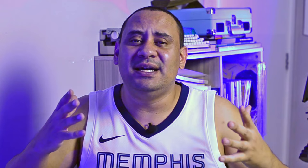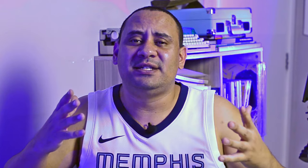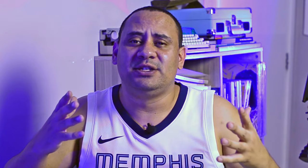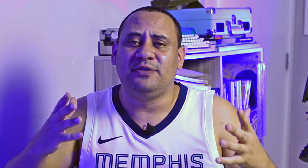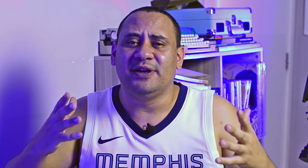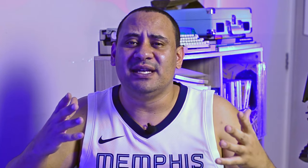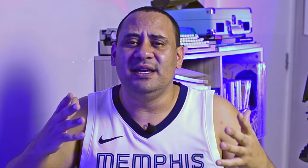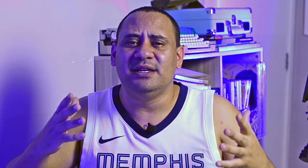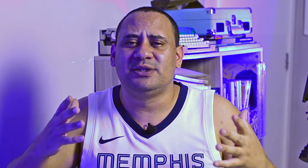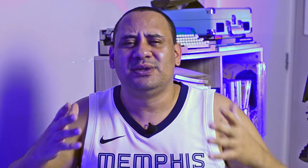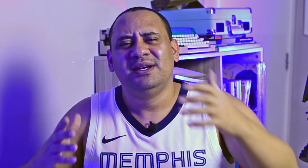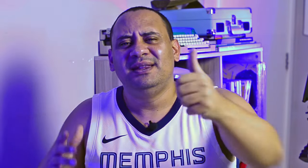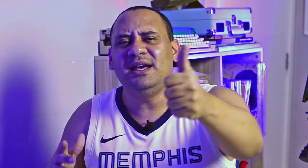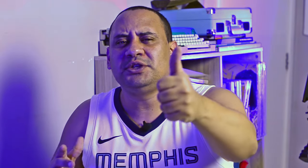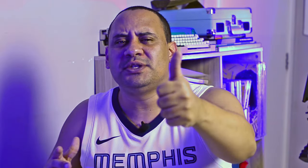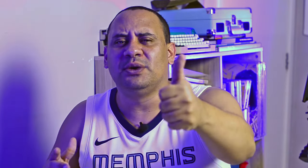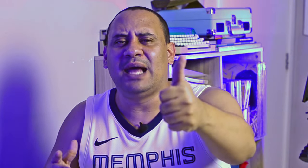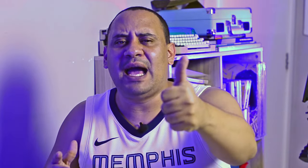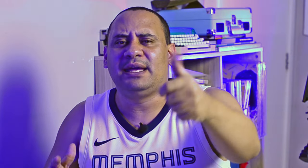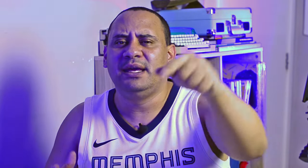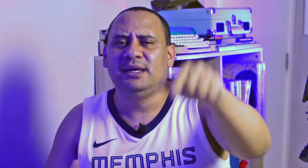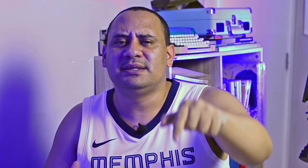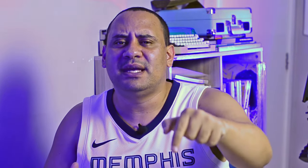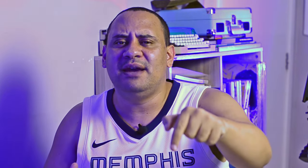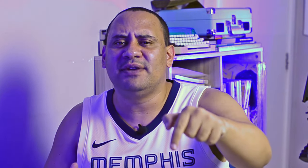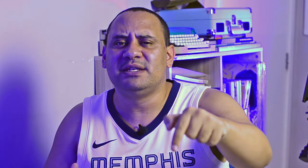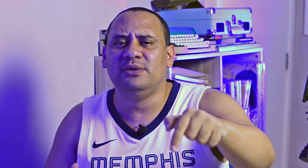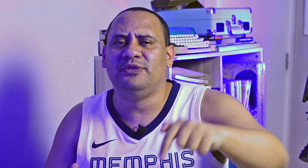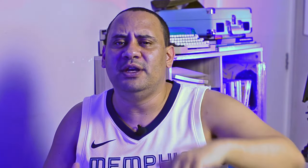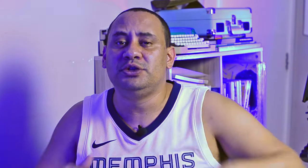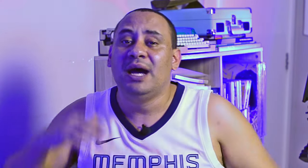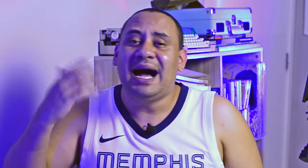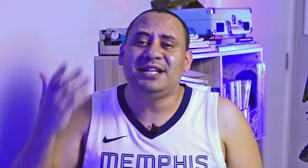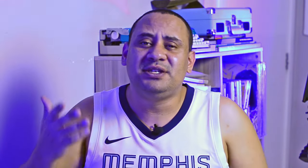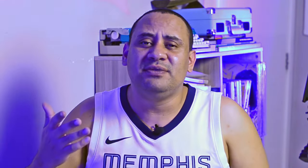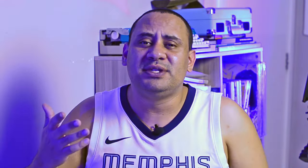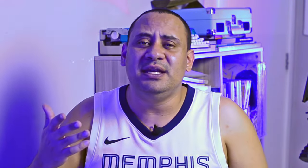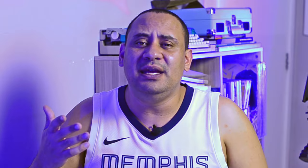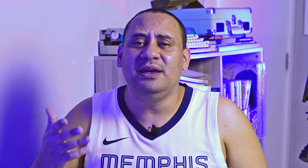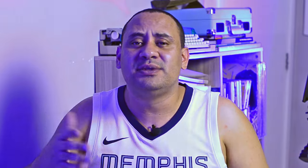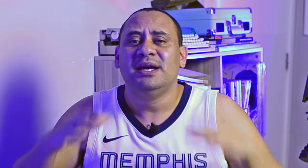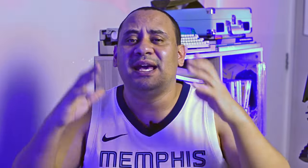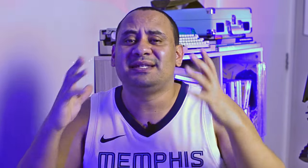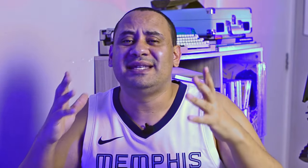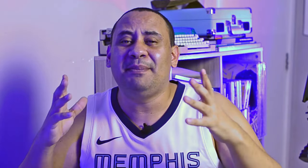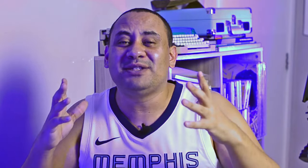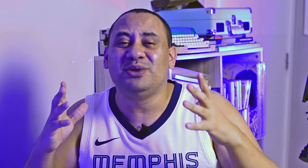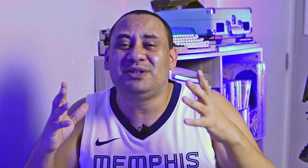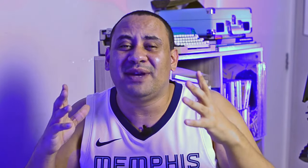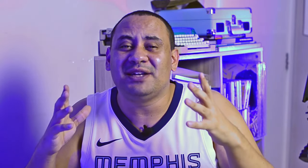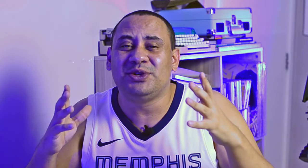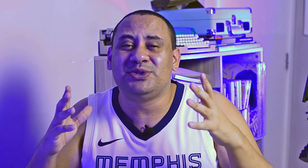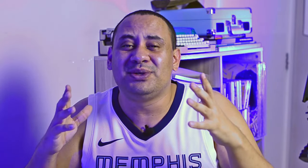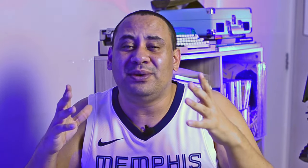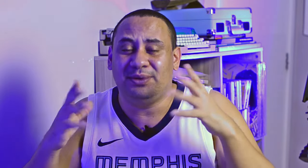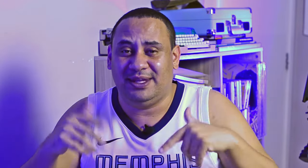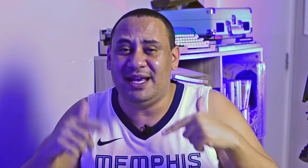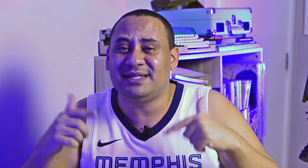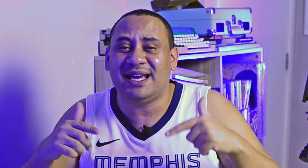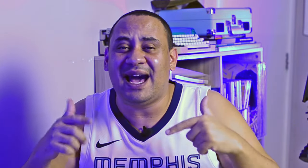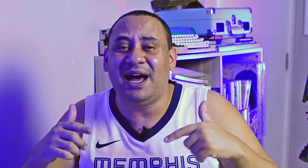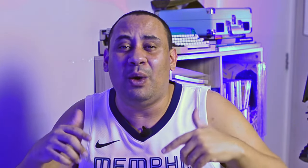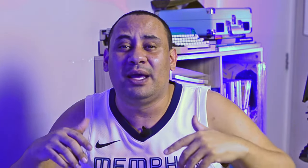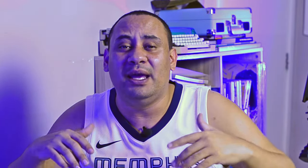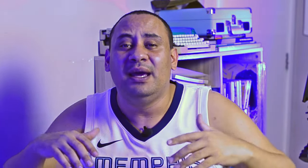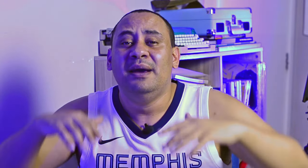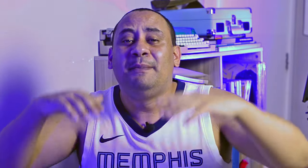Mas antes de eu fazer isso, deixe o seu like, inscreva-se no vídeo, ative os sininhos, receba as notificações